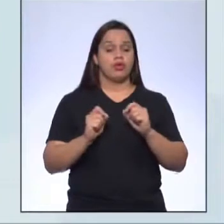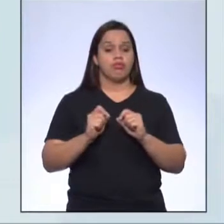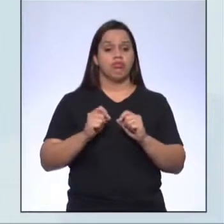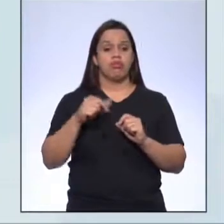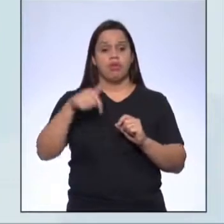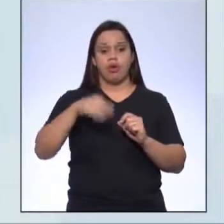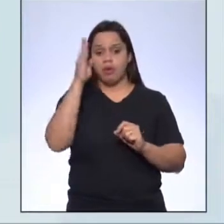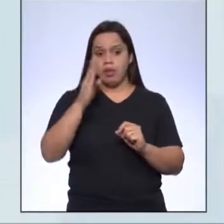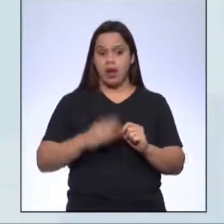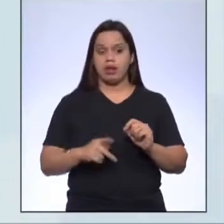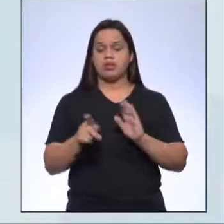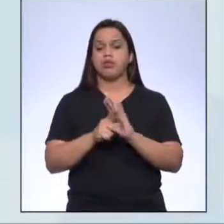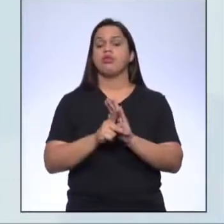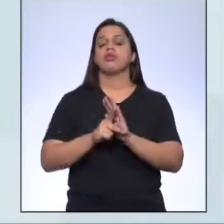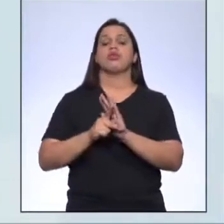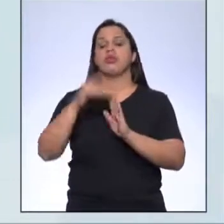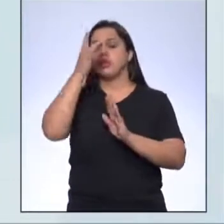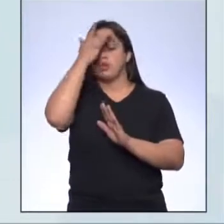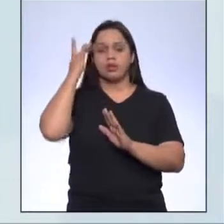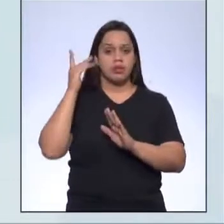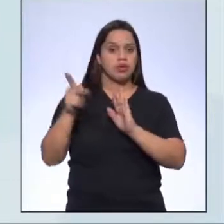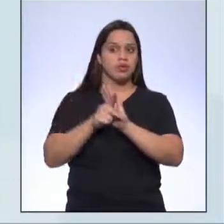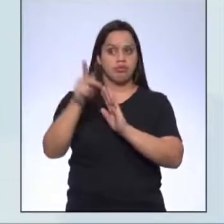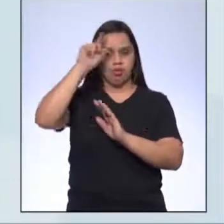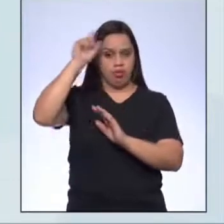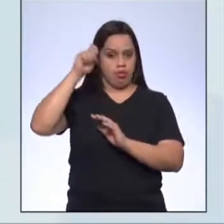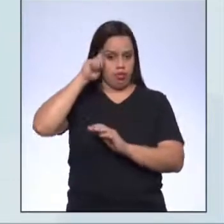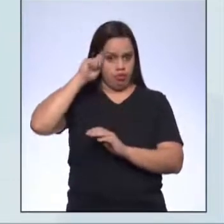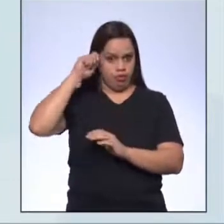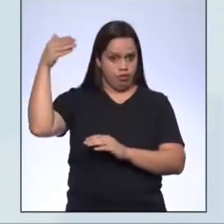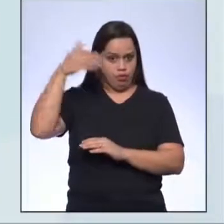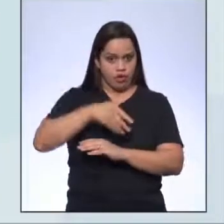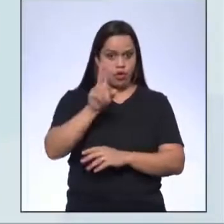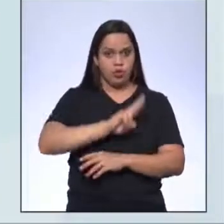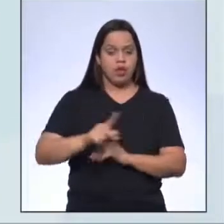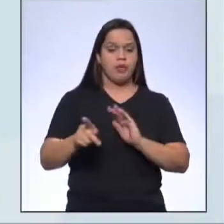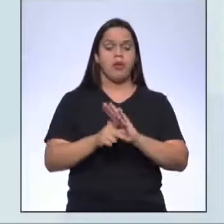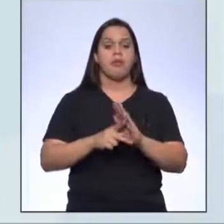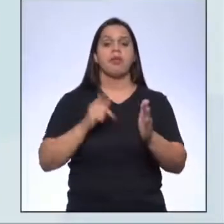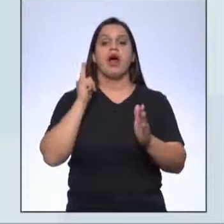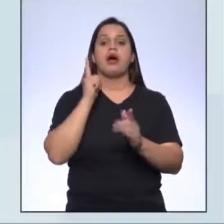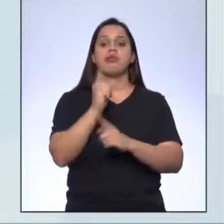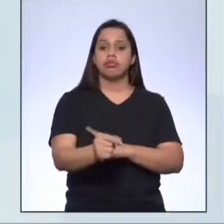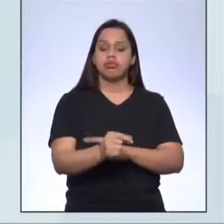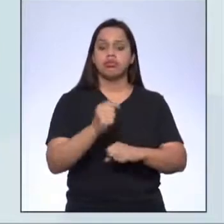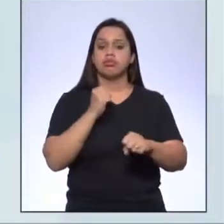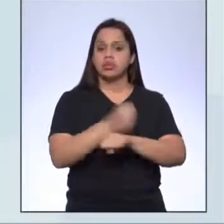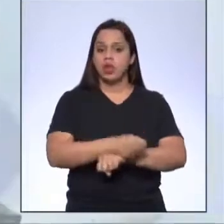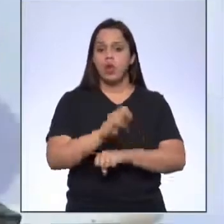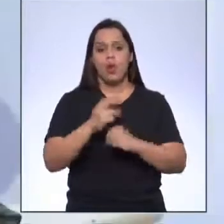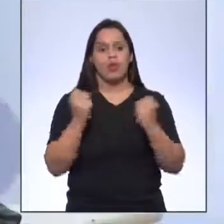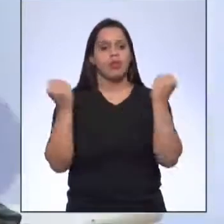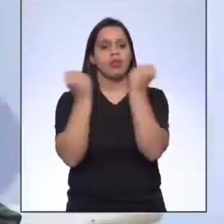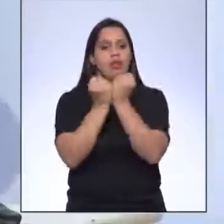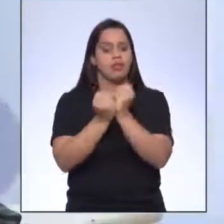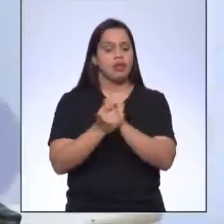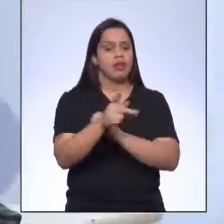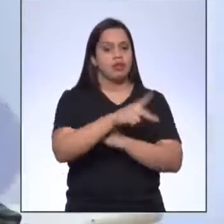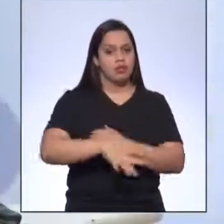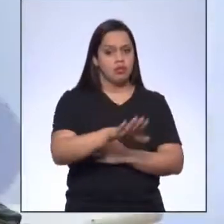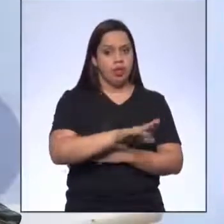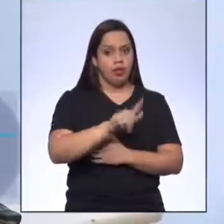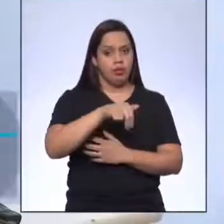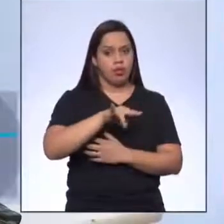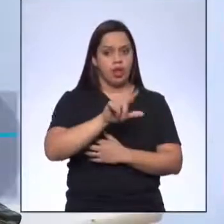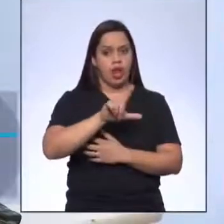de luta que os negros usavam para se defender, fugir da escravidão ou defender o quilombo. A capoeira, pessoal, é